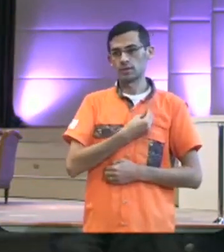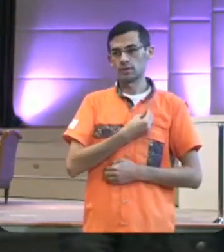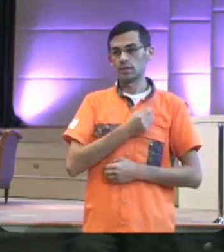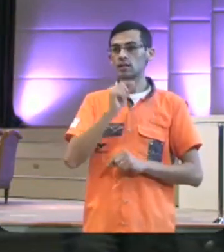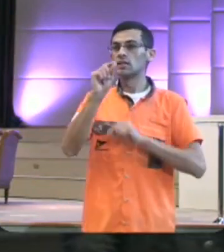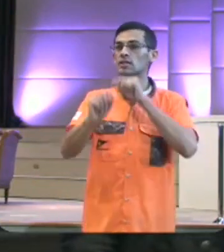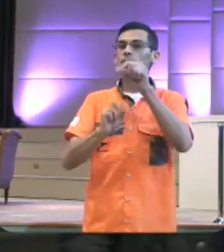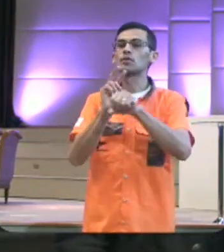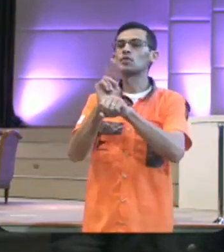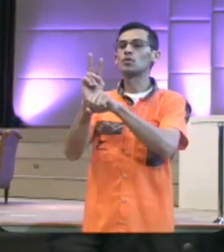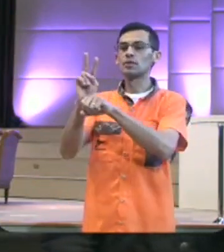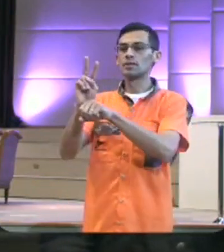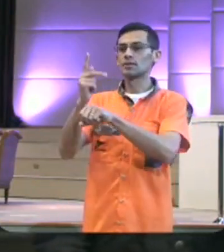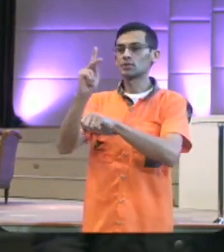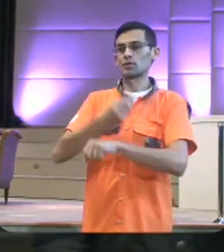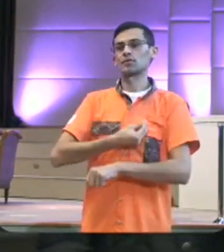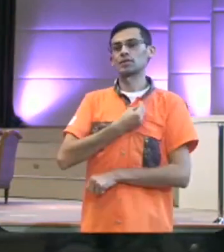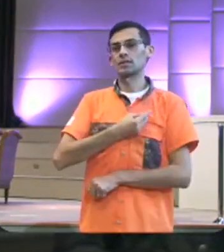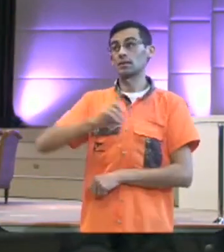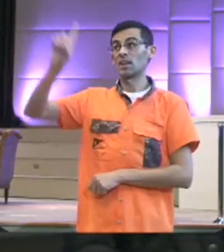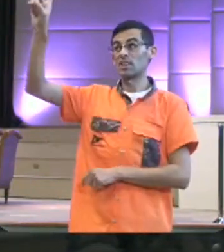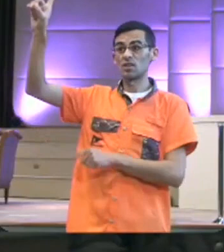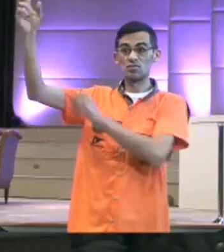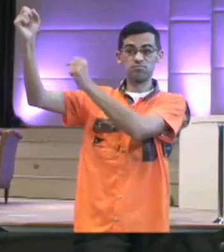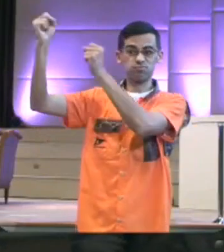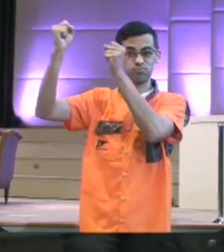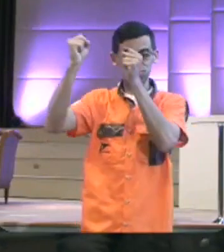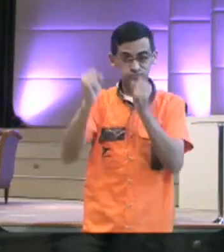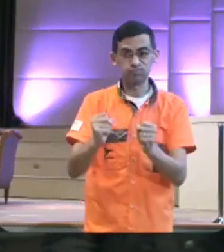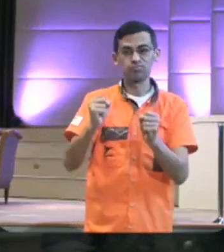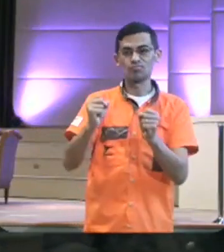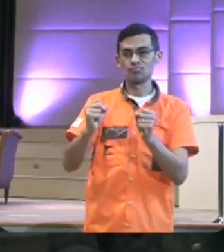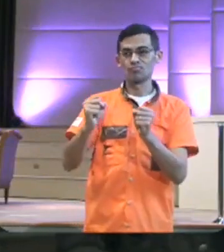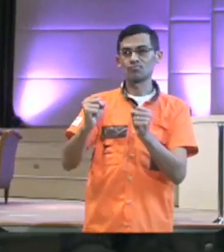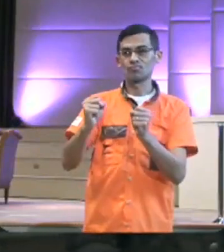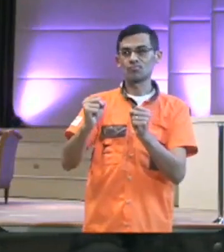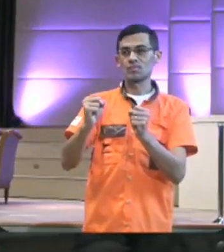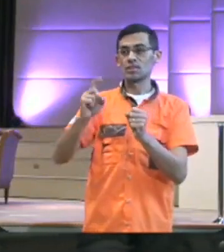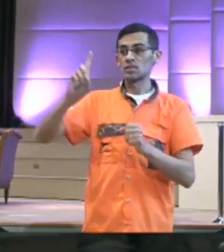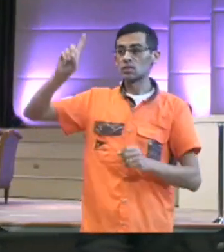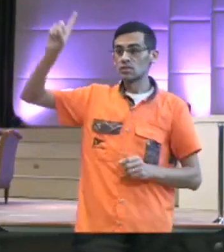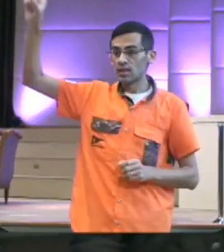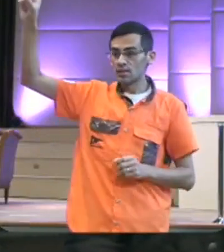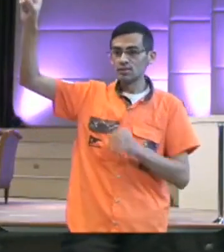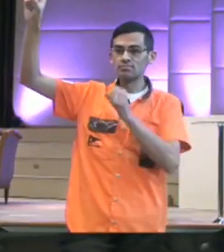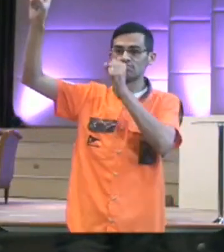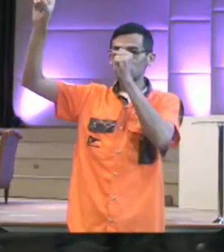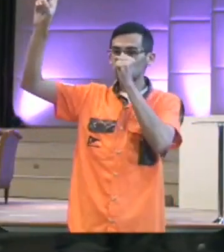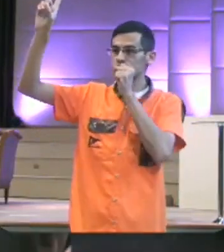quem é que cuida da gente? É o Deus Todo-Poderoso. E o Deus